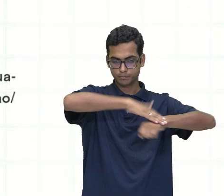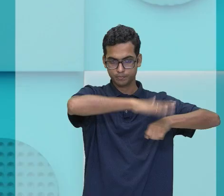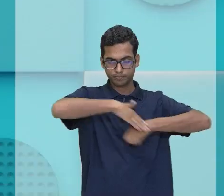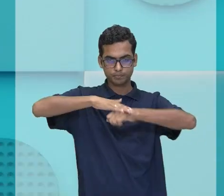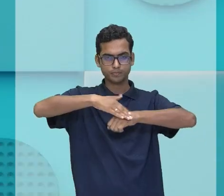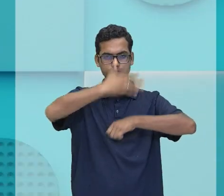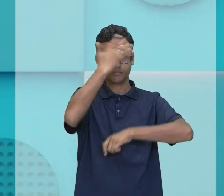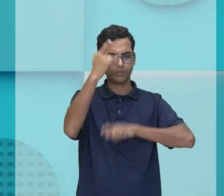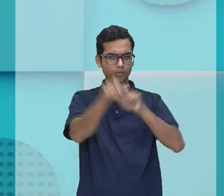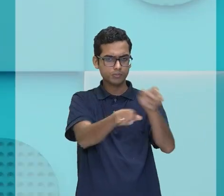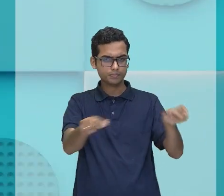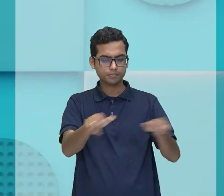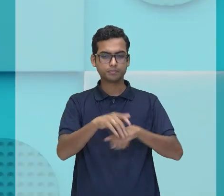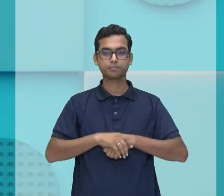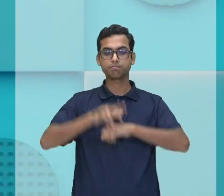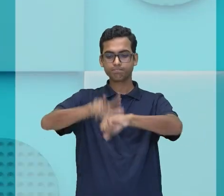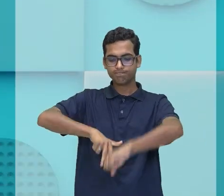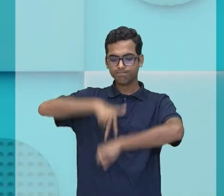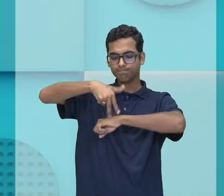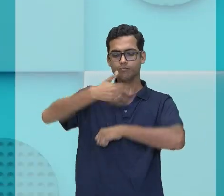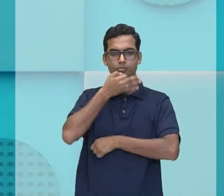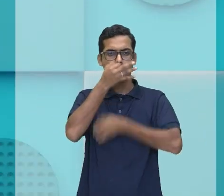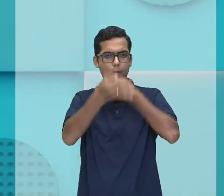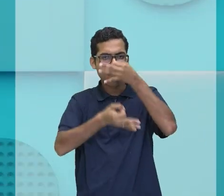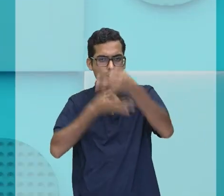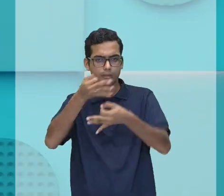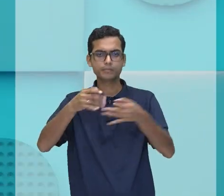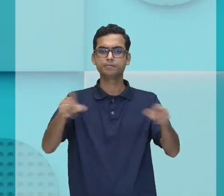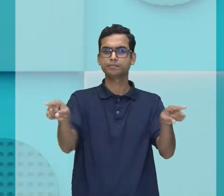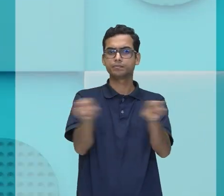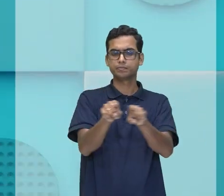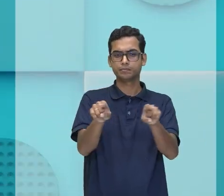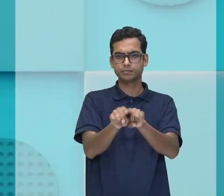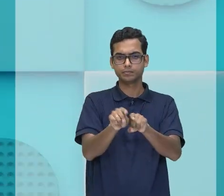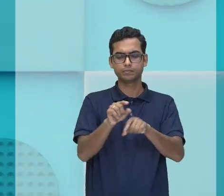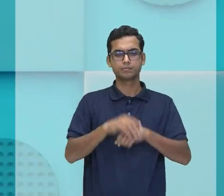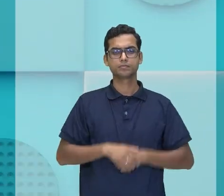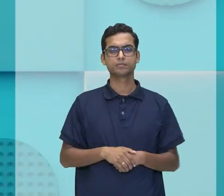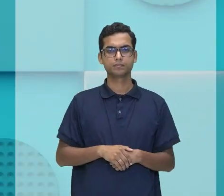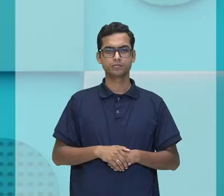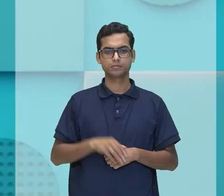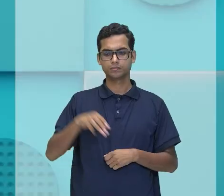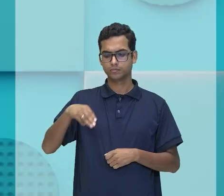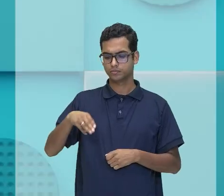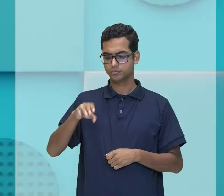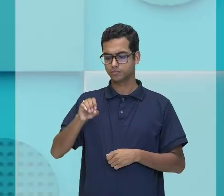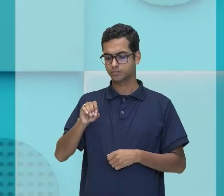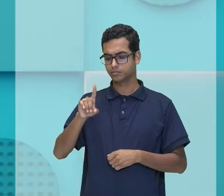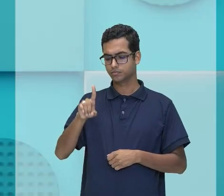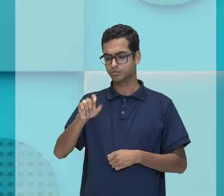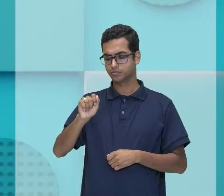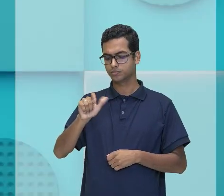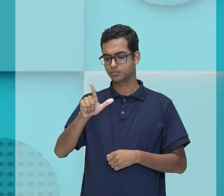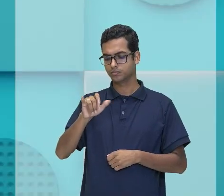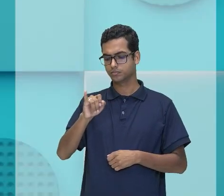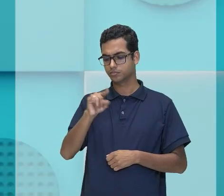de posicionar-se criticamente, né, dentro dos modalizadores, né, de posicionamento